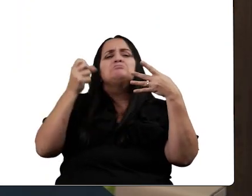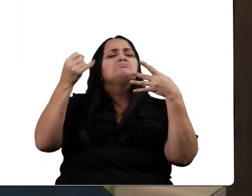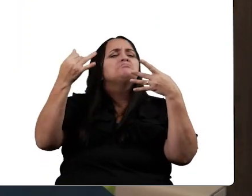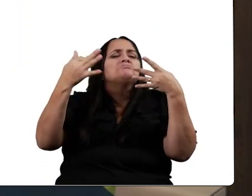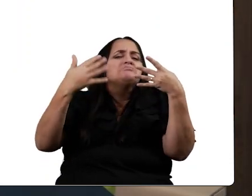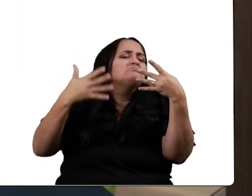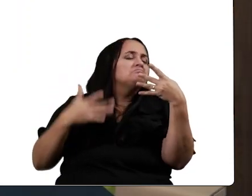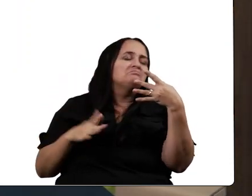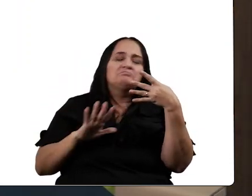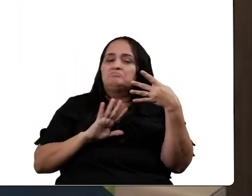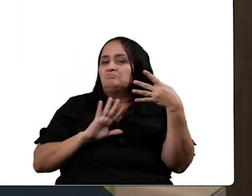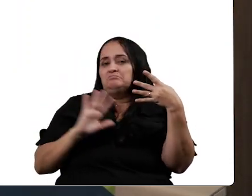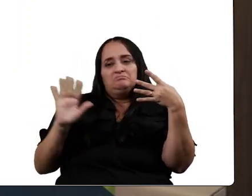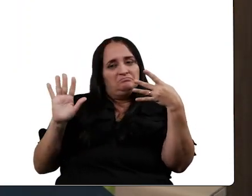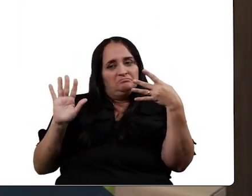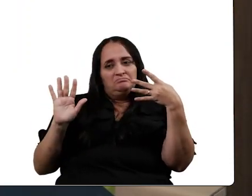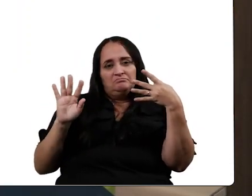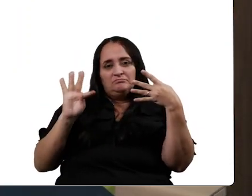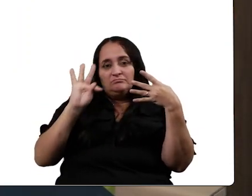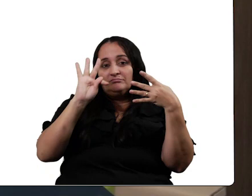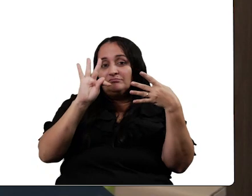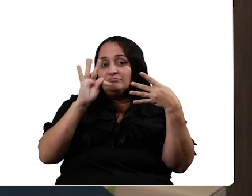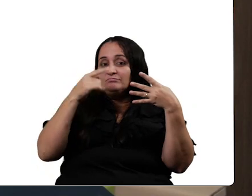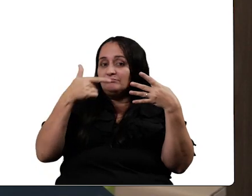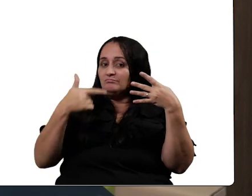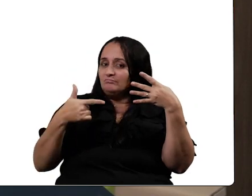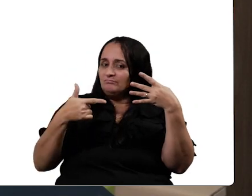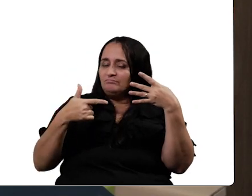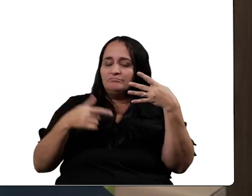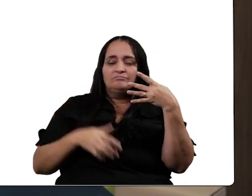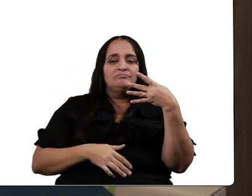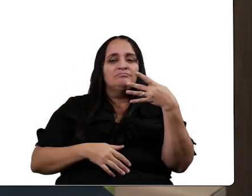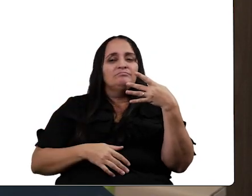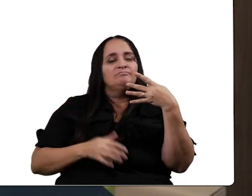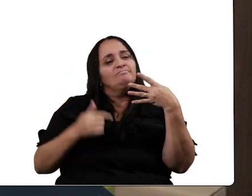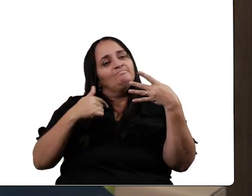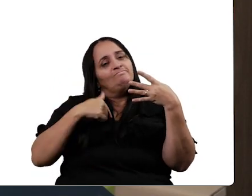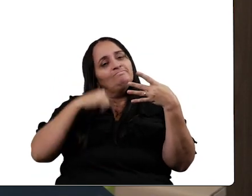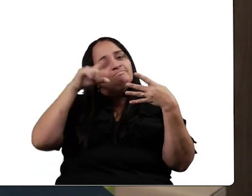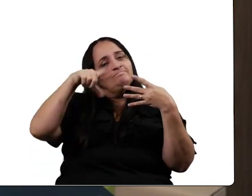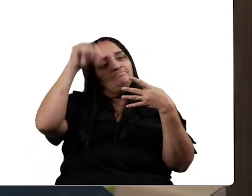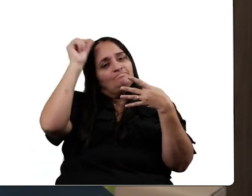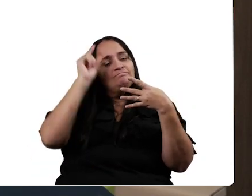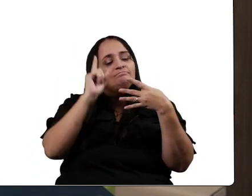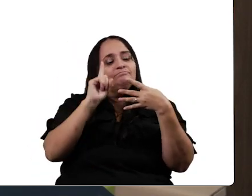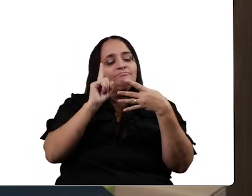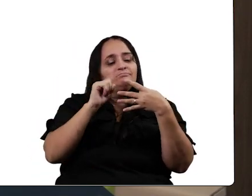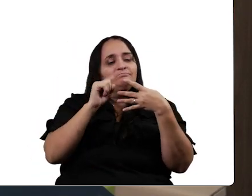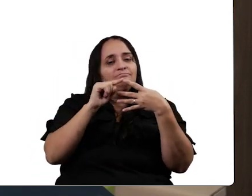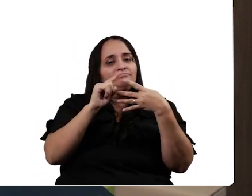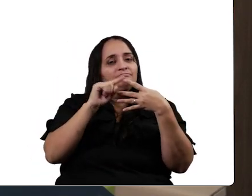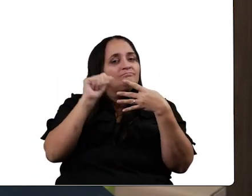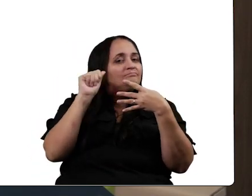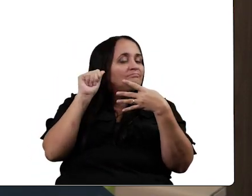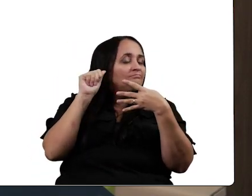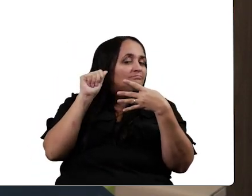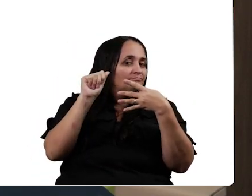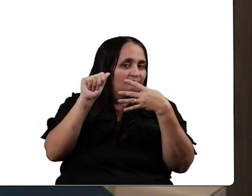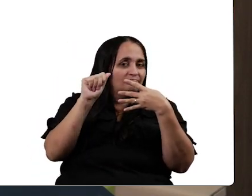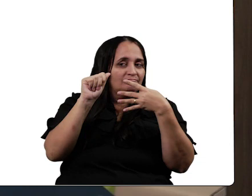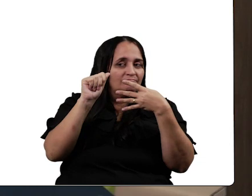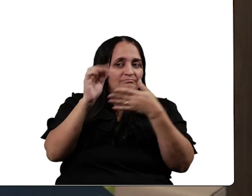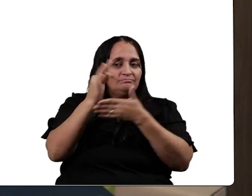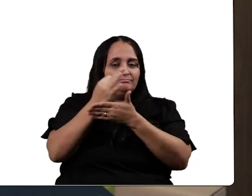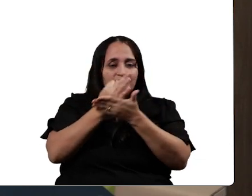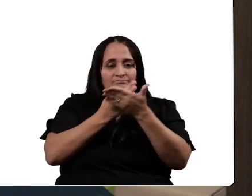ele explica, é um texto informativo. Então, para mim, a resposta é fácil, na letra A. O